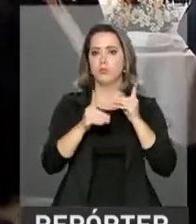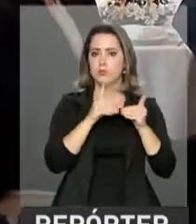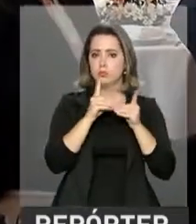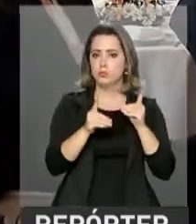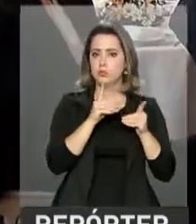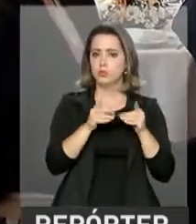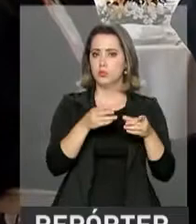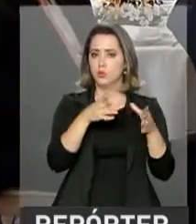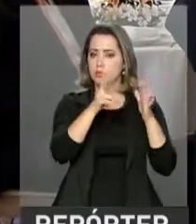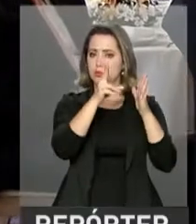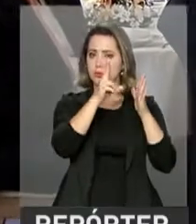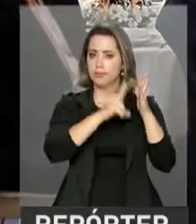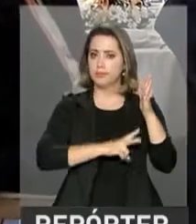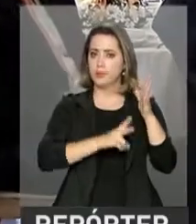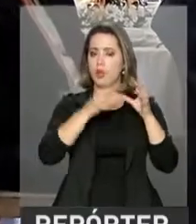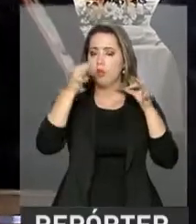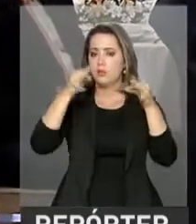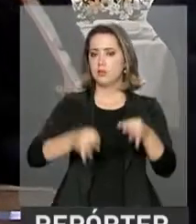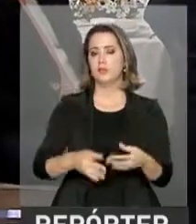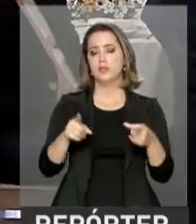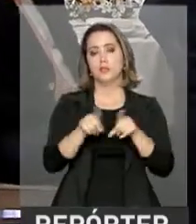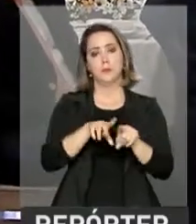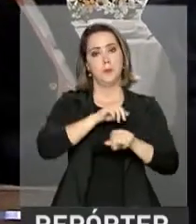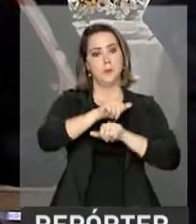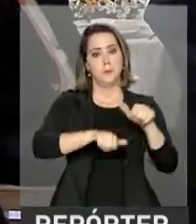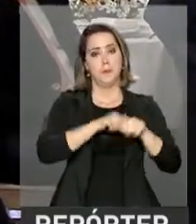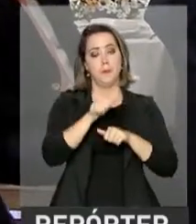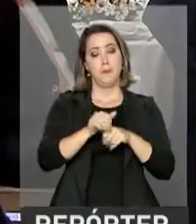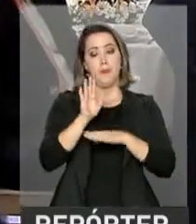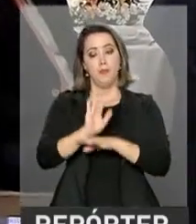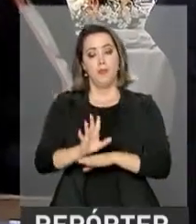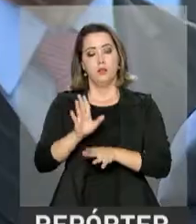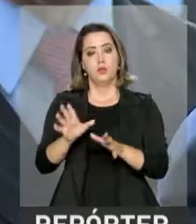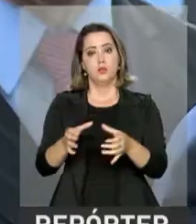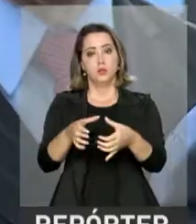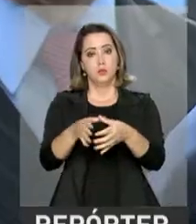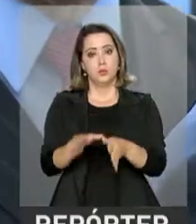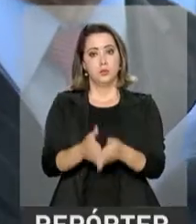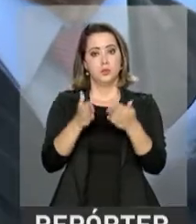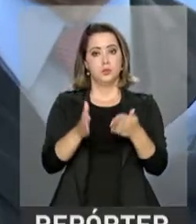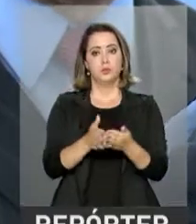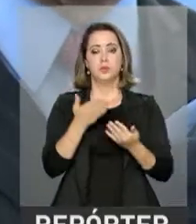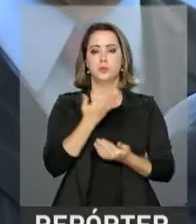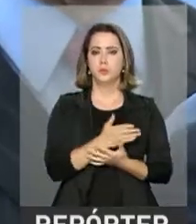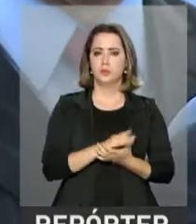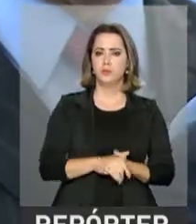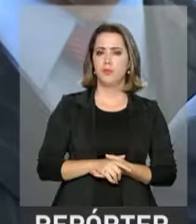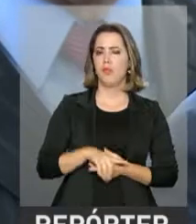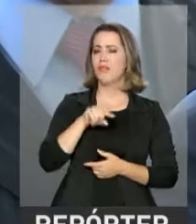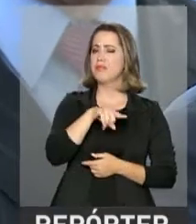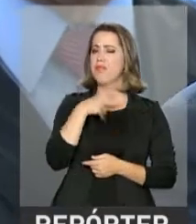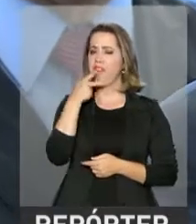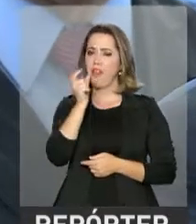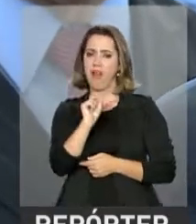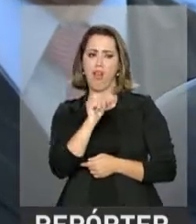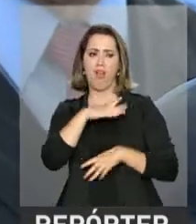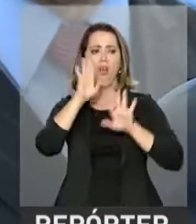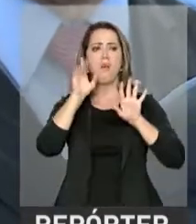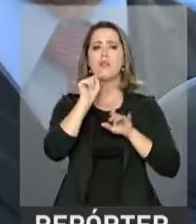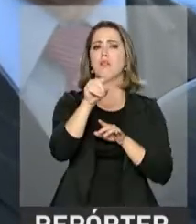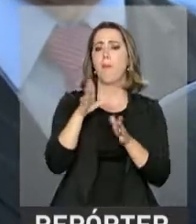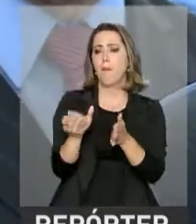disse que as mudanças vão preservar a população mais pobre mas essa reforma da previdência vai pegar os